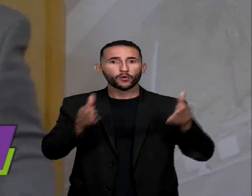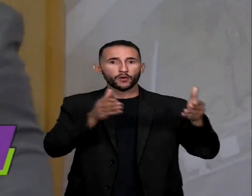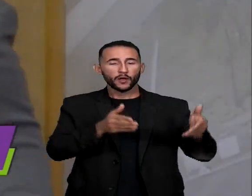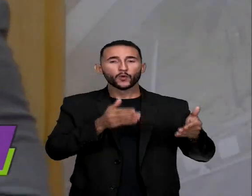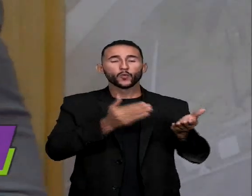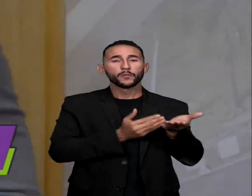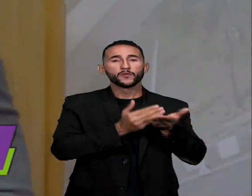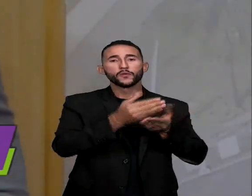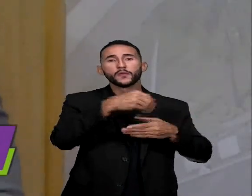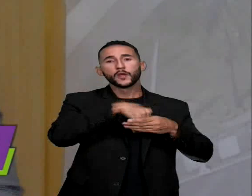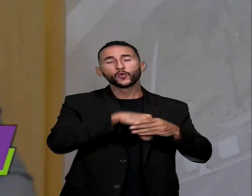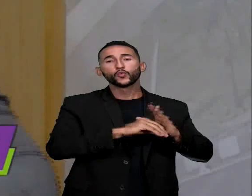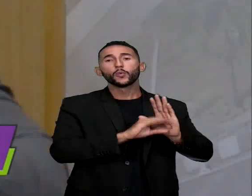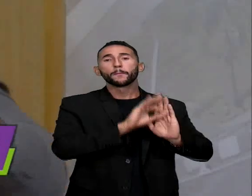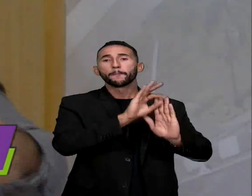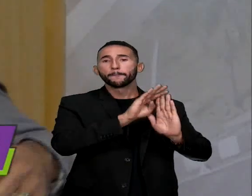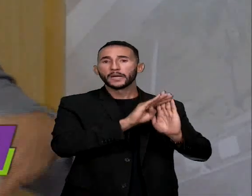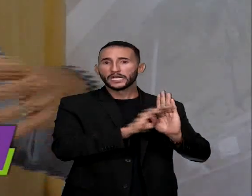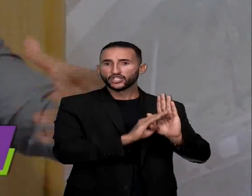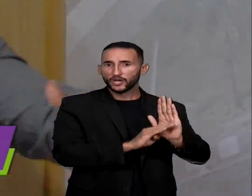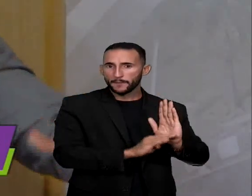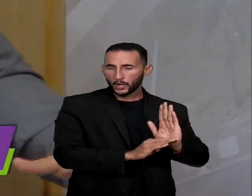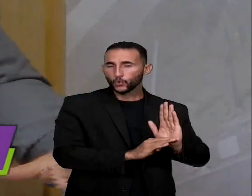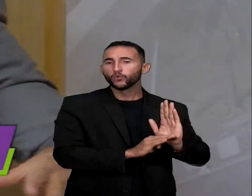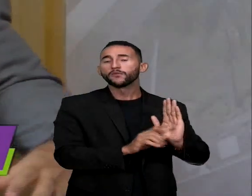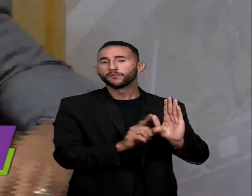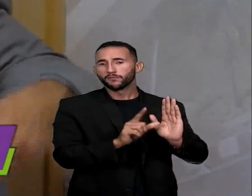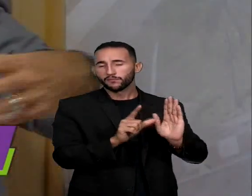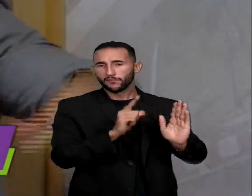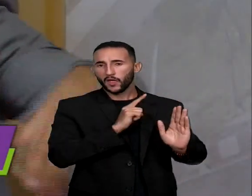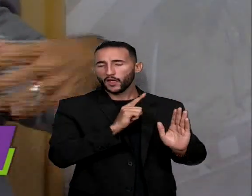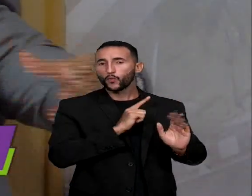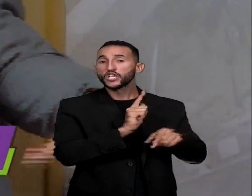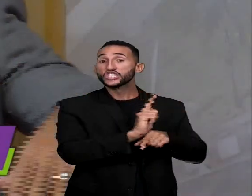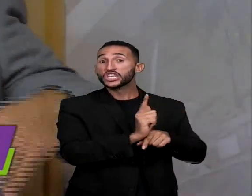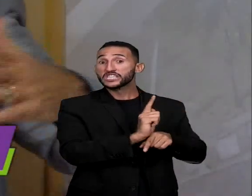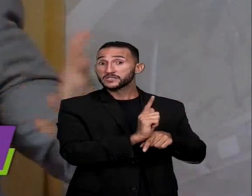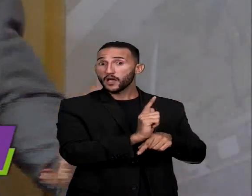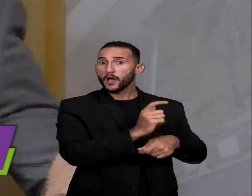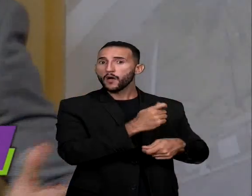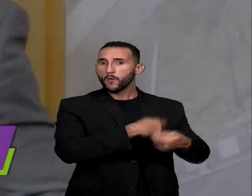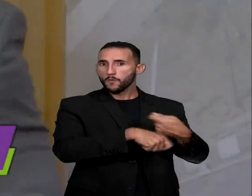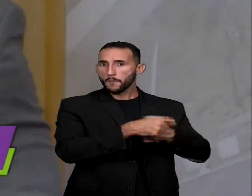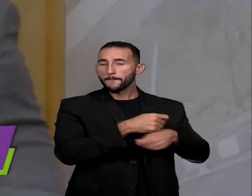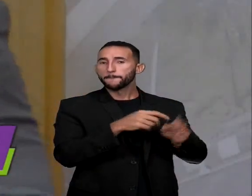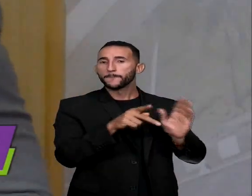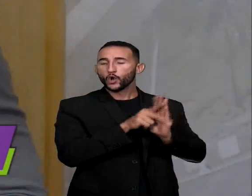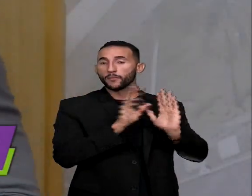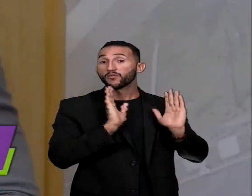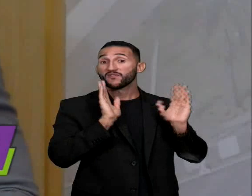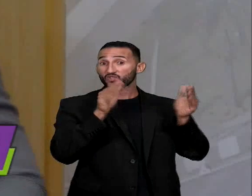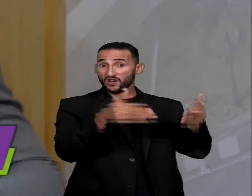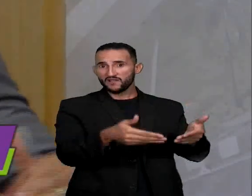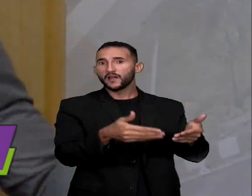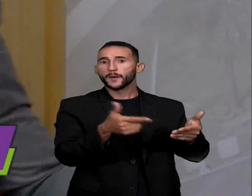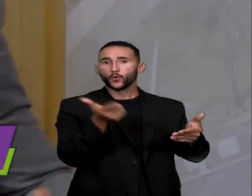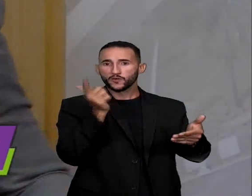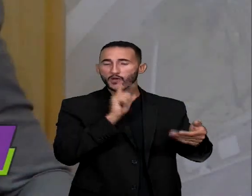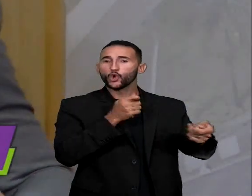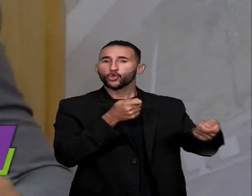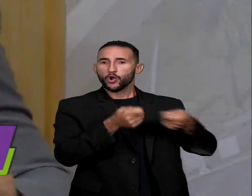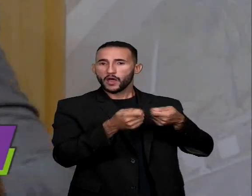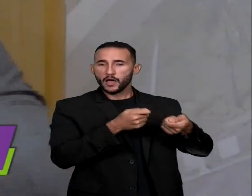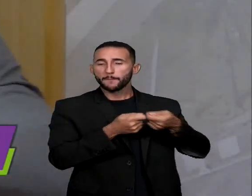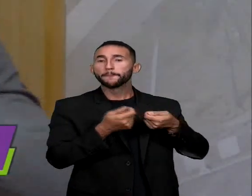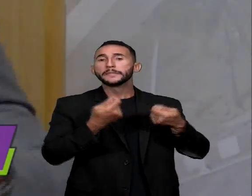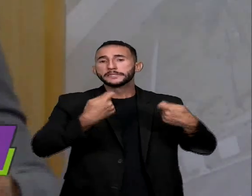eh a contratação de uma gestão especializ ada para poder tocar né a gente vai precisar de mais profissionais da